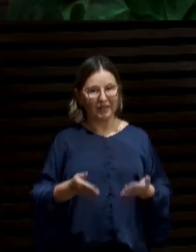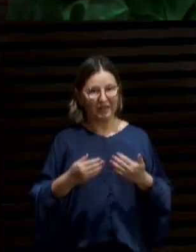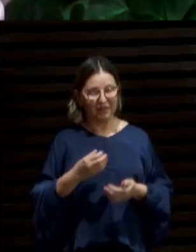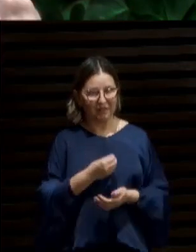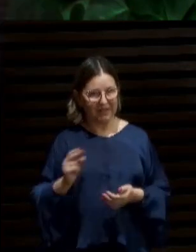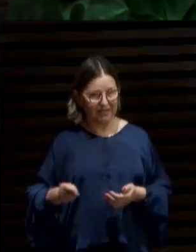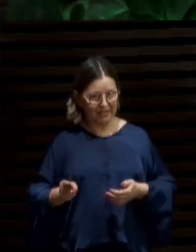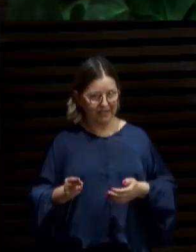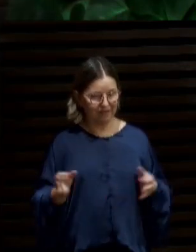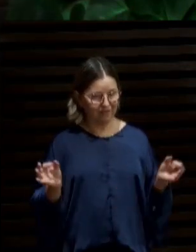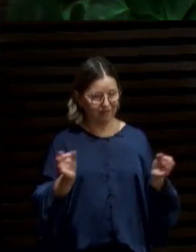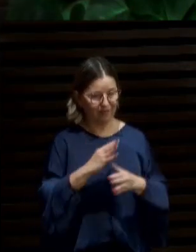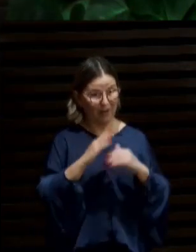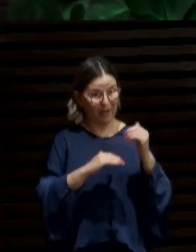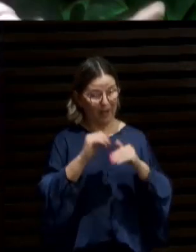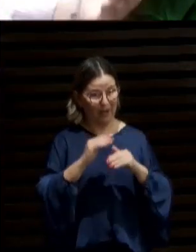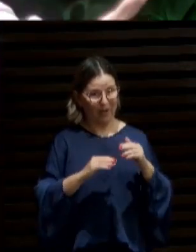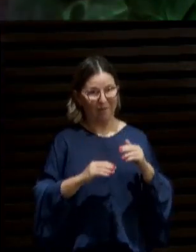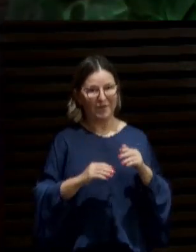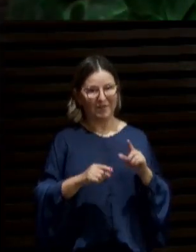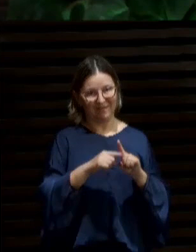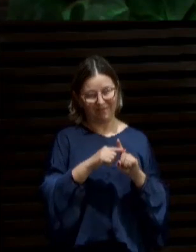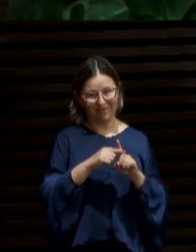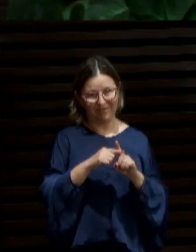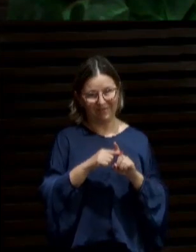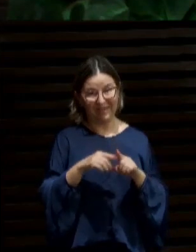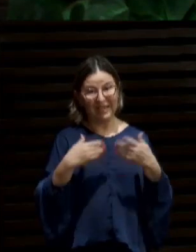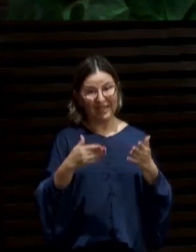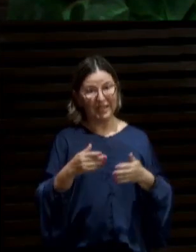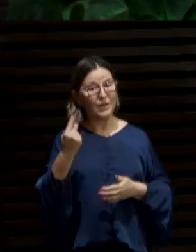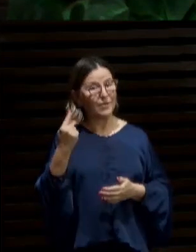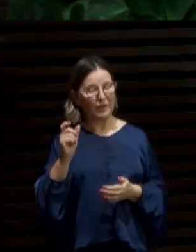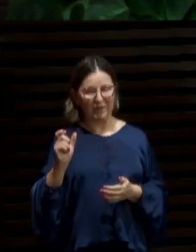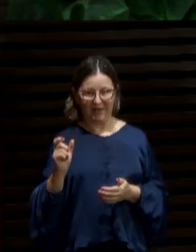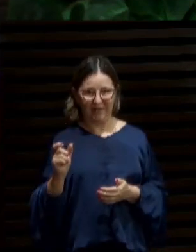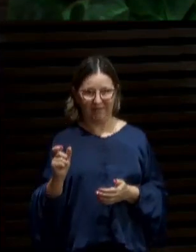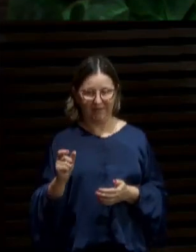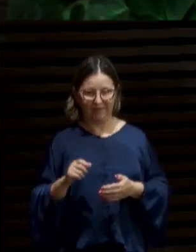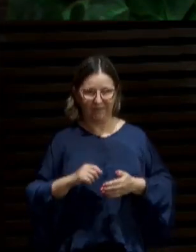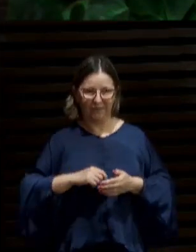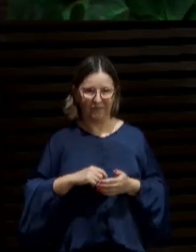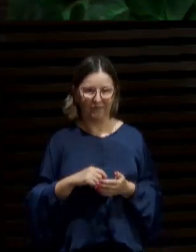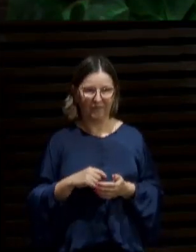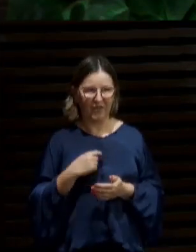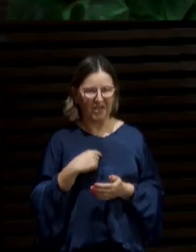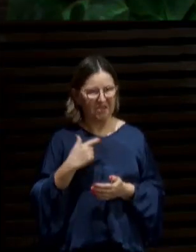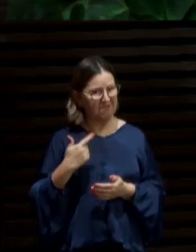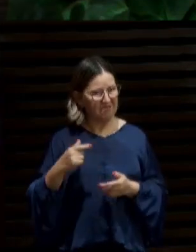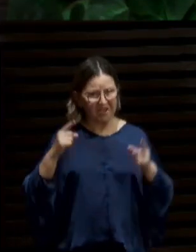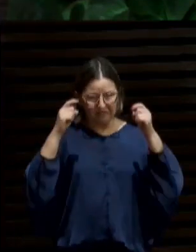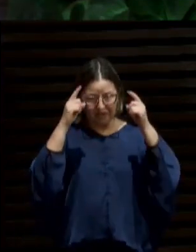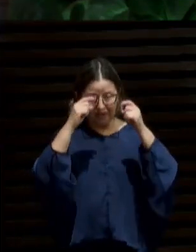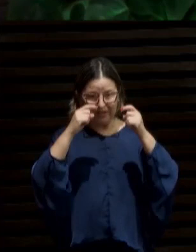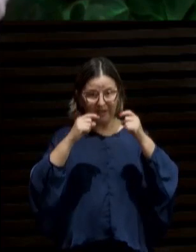que o Pai lhe deu para realizar, ele deu a sua palavra. Eu não tenho dificuldade de ficar aqui nessa palavra e